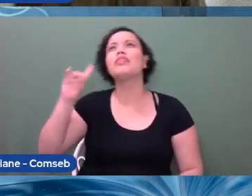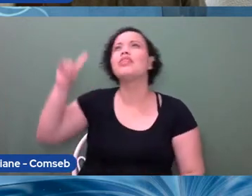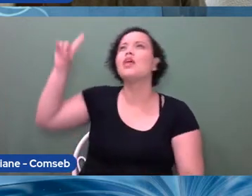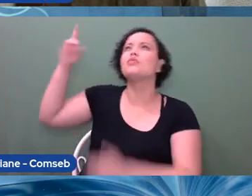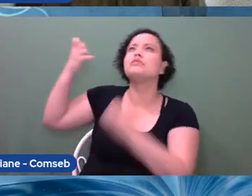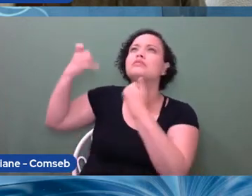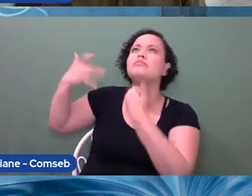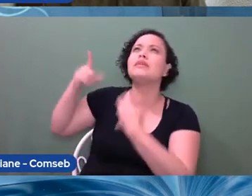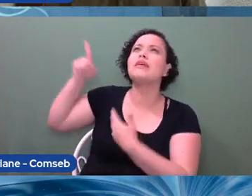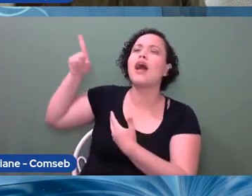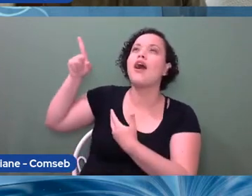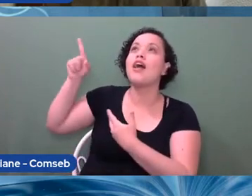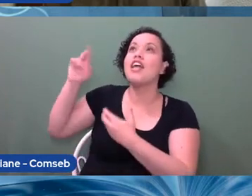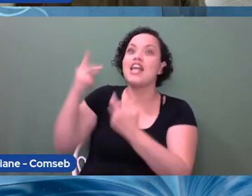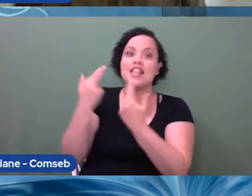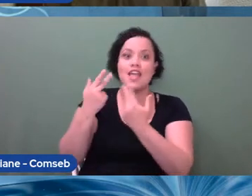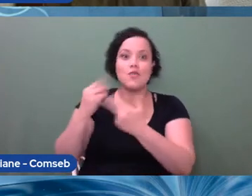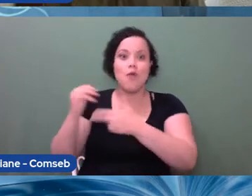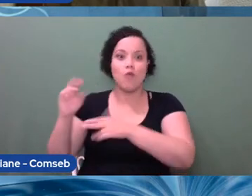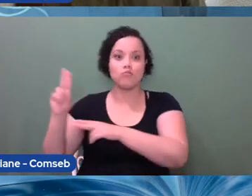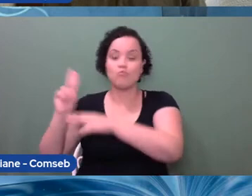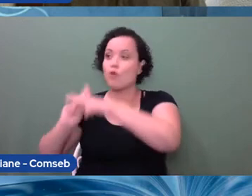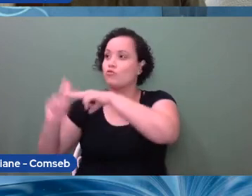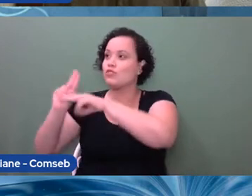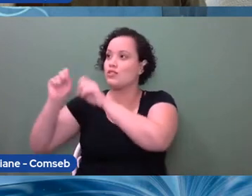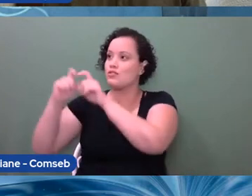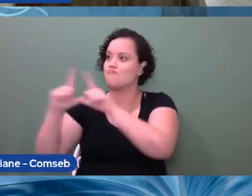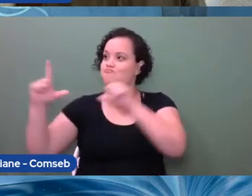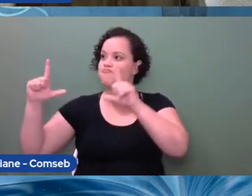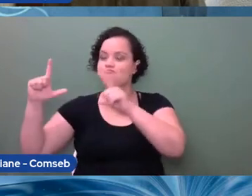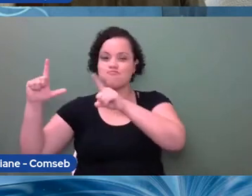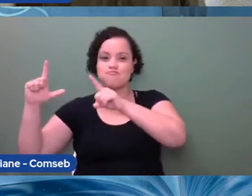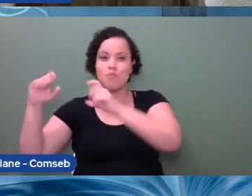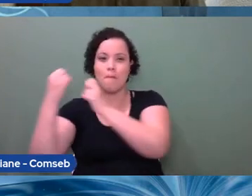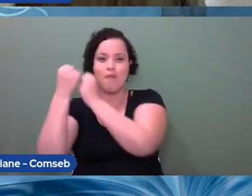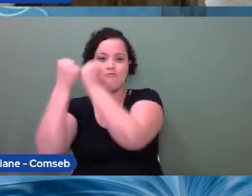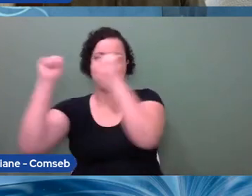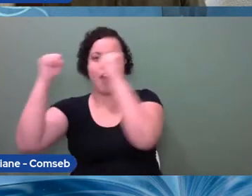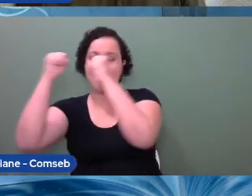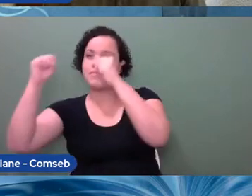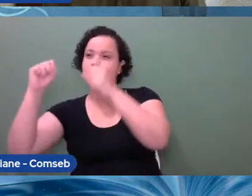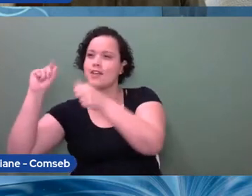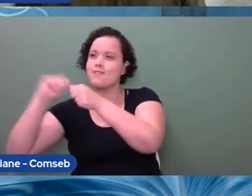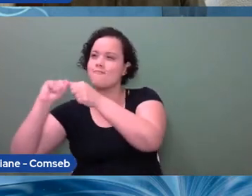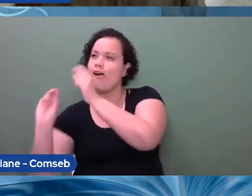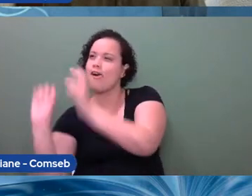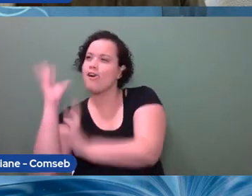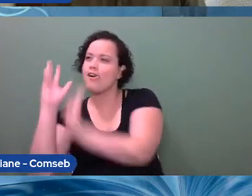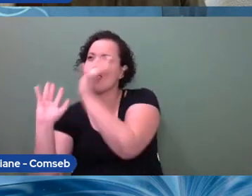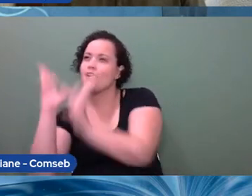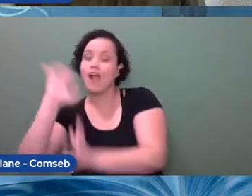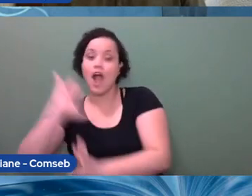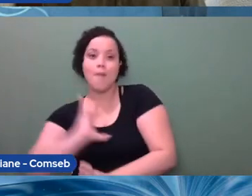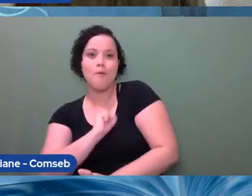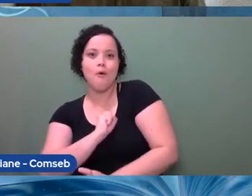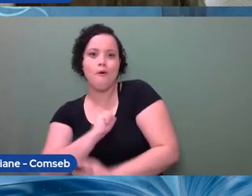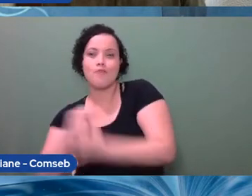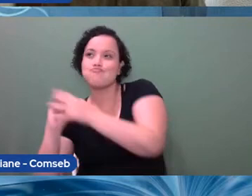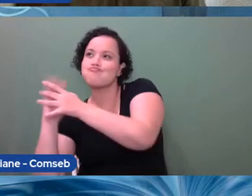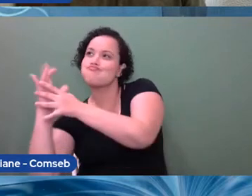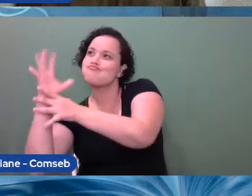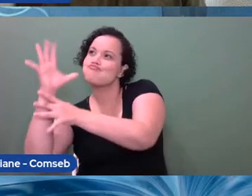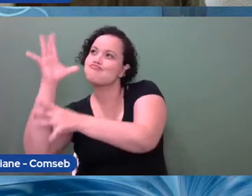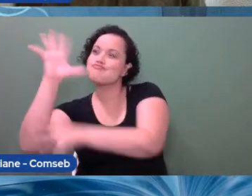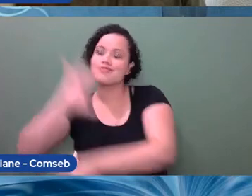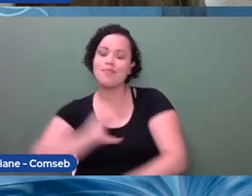usina enorme de amor. Então, Deus, o amor procede de Deus. Então, aquele que ama, ele está dizendo, aquele que ama,